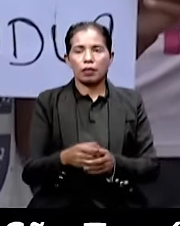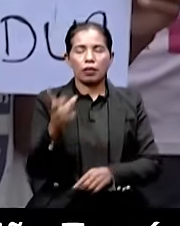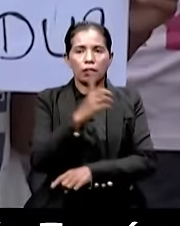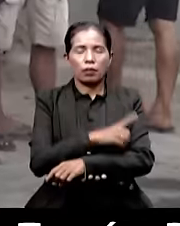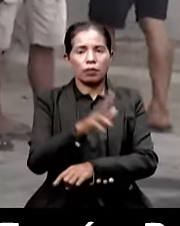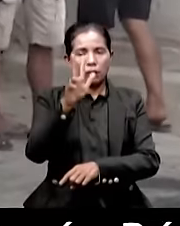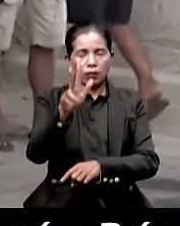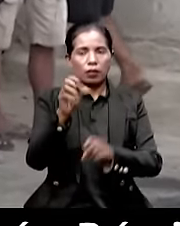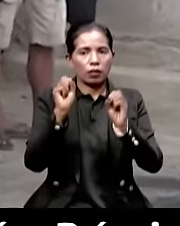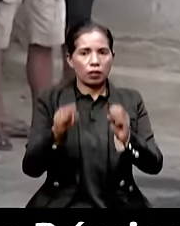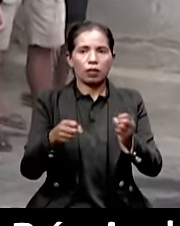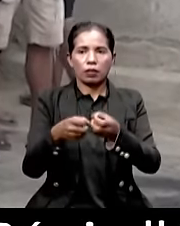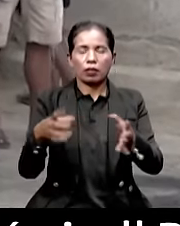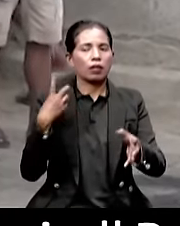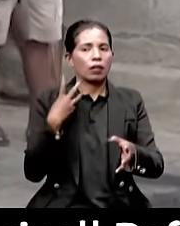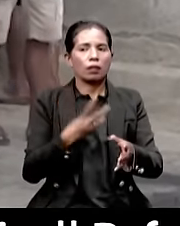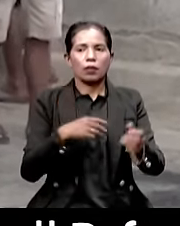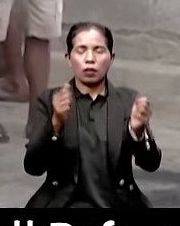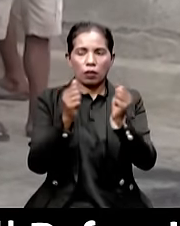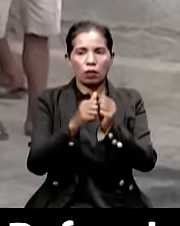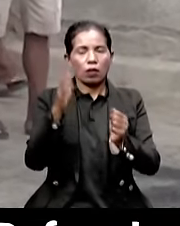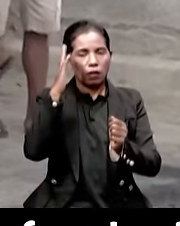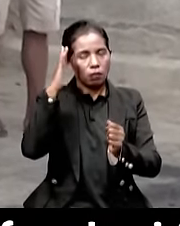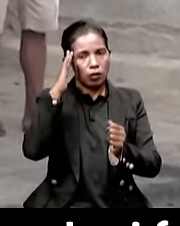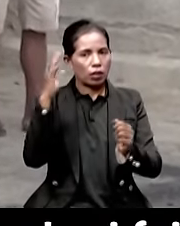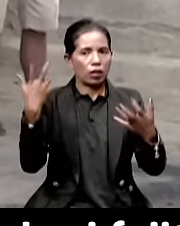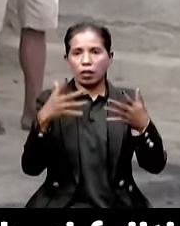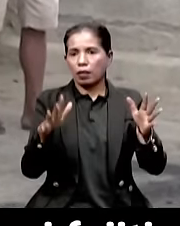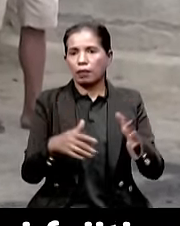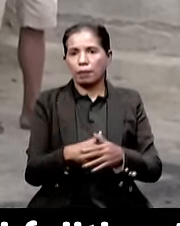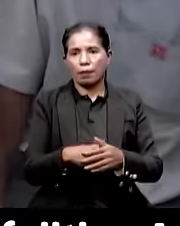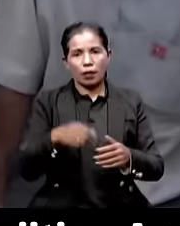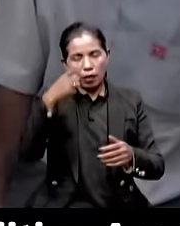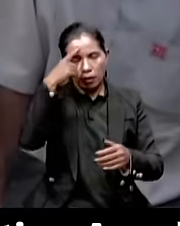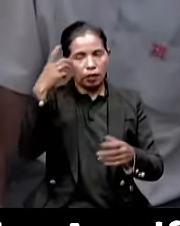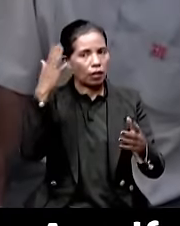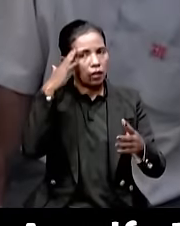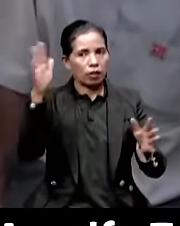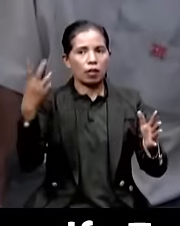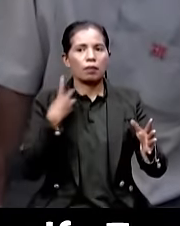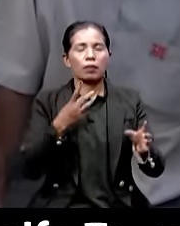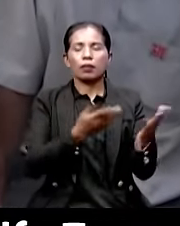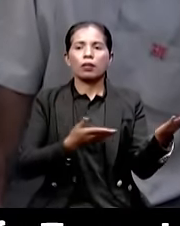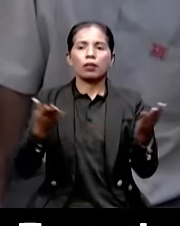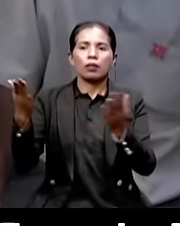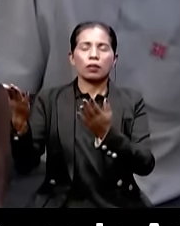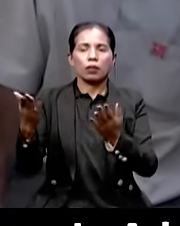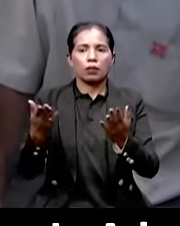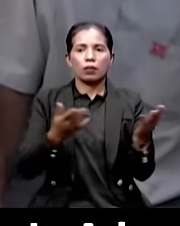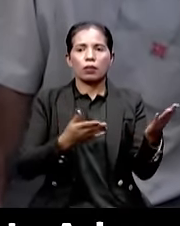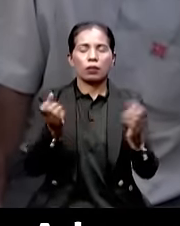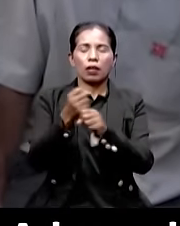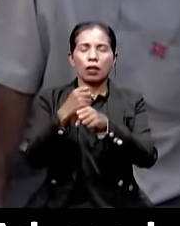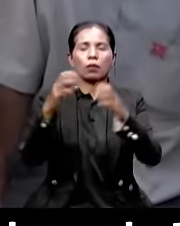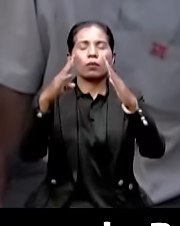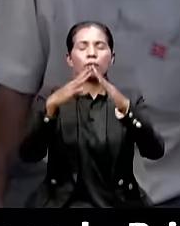te hamamu ne ma kami ho hanun na kukun hotu tam la te na mi lor saida ba hala hamamu kitna ma tu ba halu me